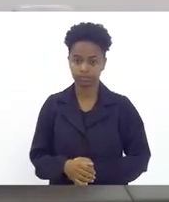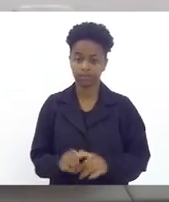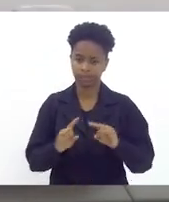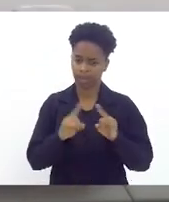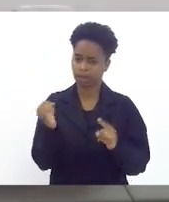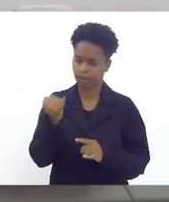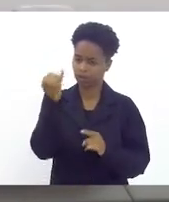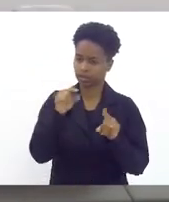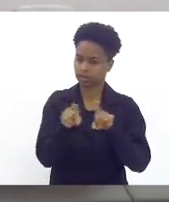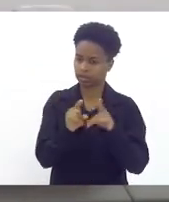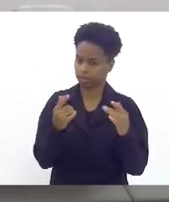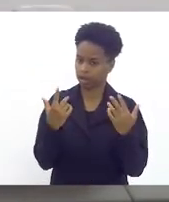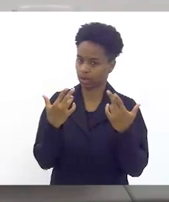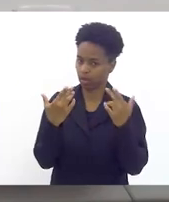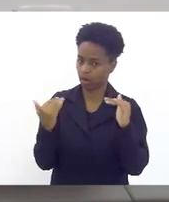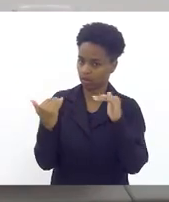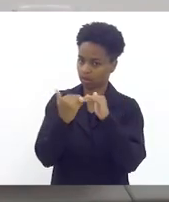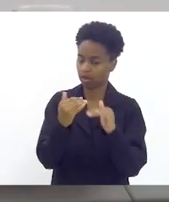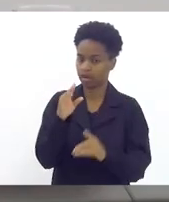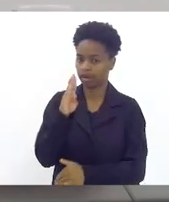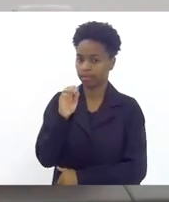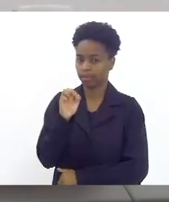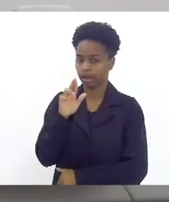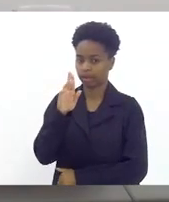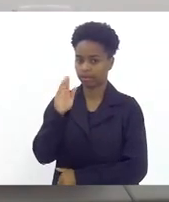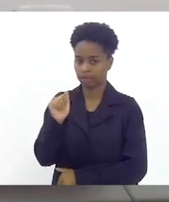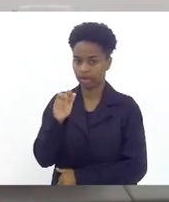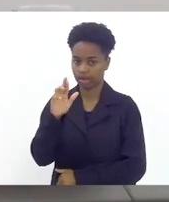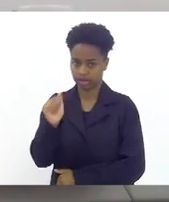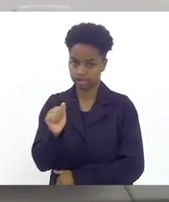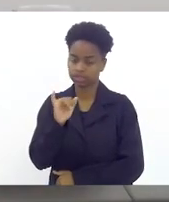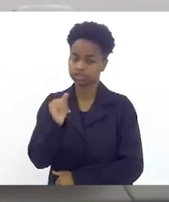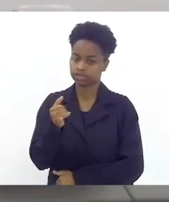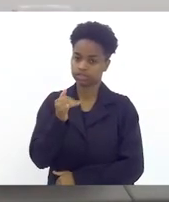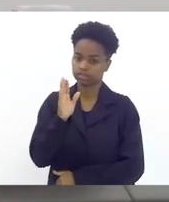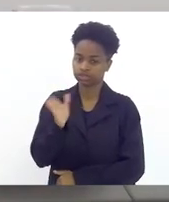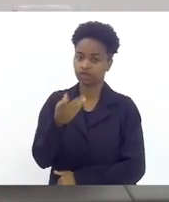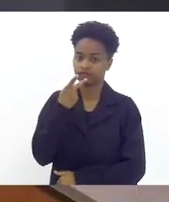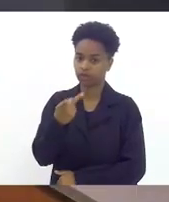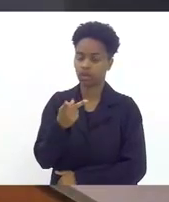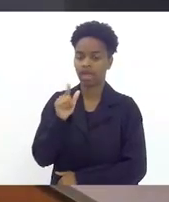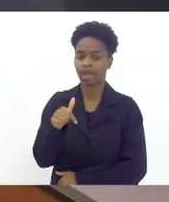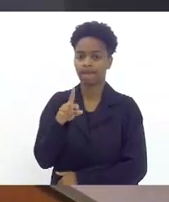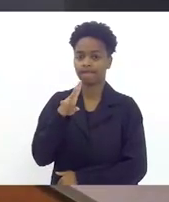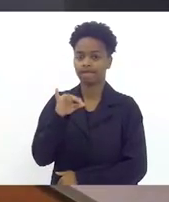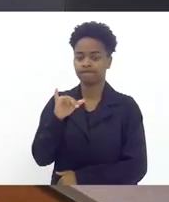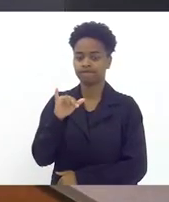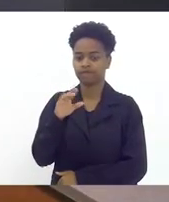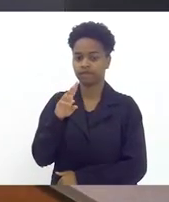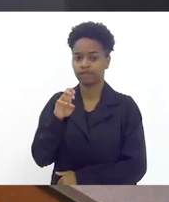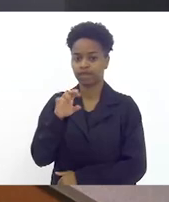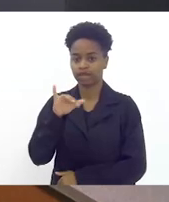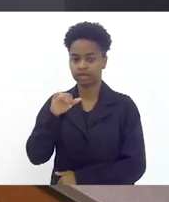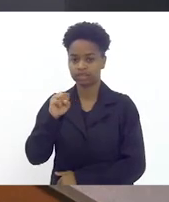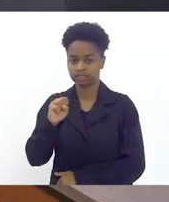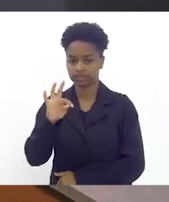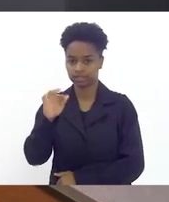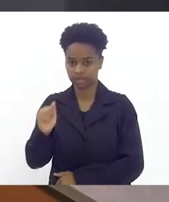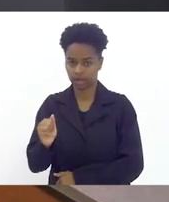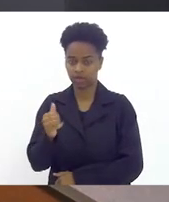importante a Bárbara peregrine como foi dito aqui é viverista Florestal espécies nativas